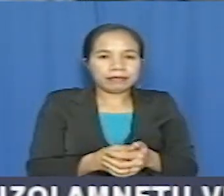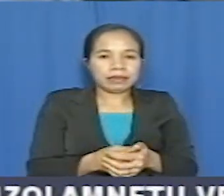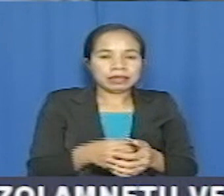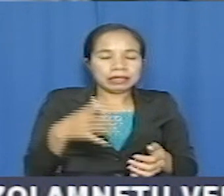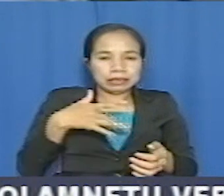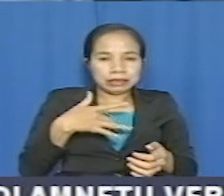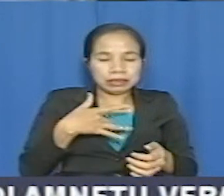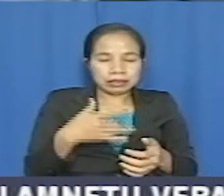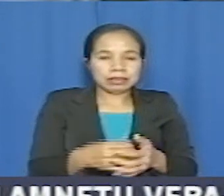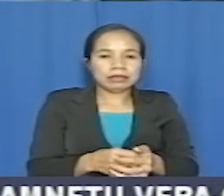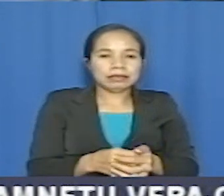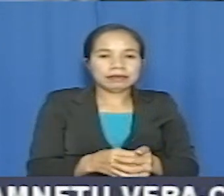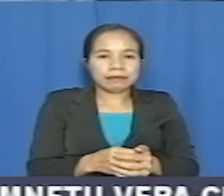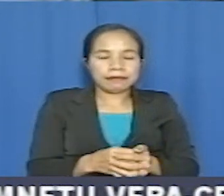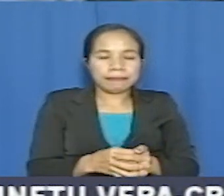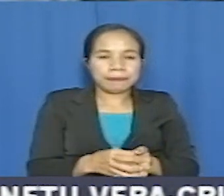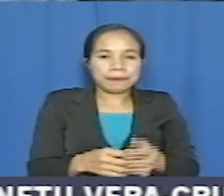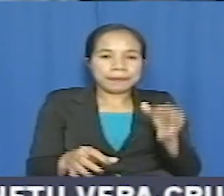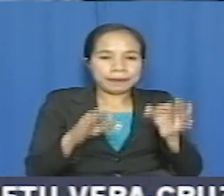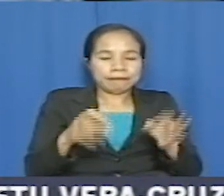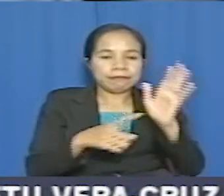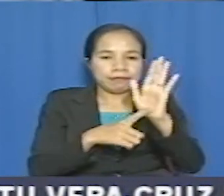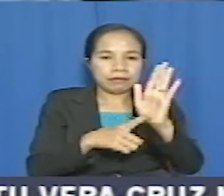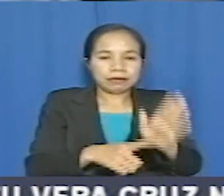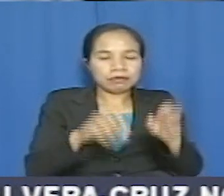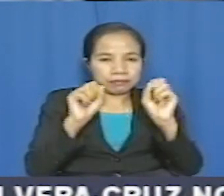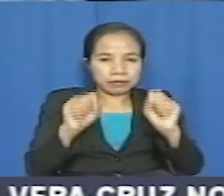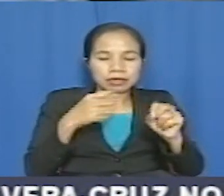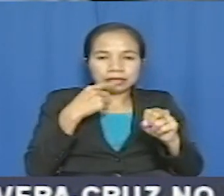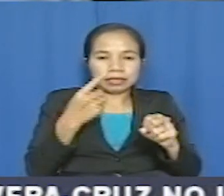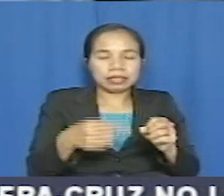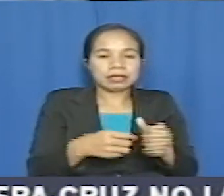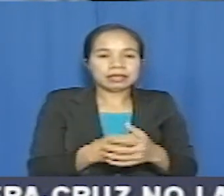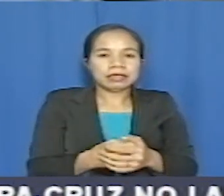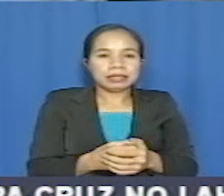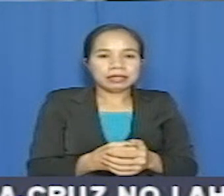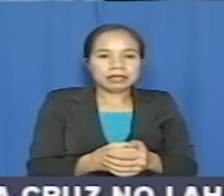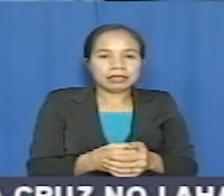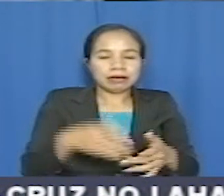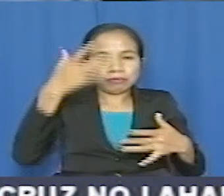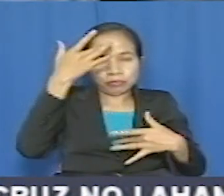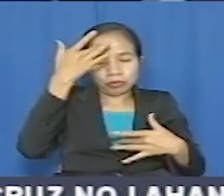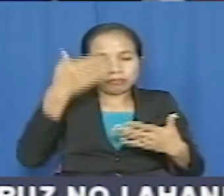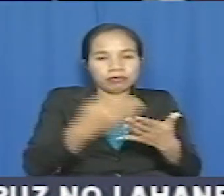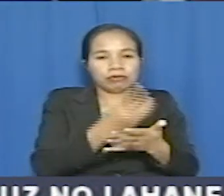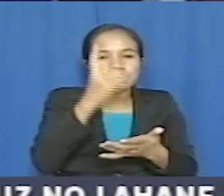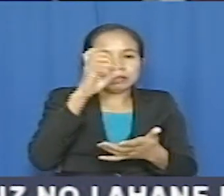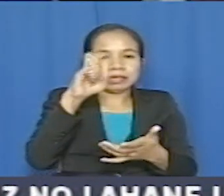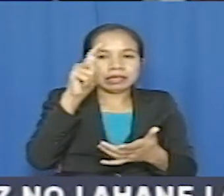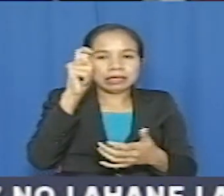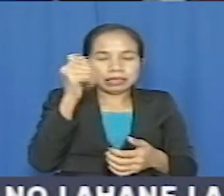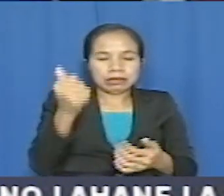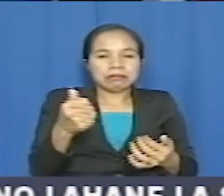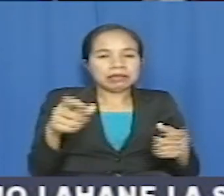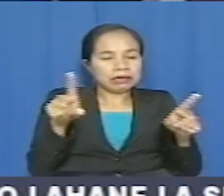sentido ruma hosida ne kare mos ia mos ne kata kata bele dia kata sinal delta makida ne doni ministra.